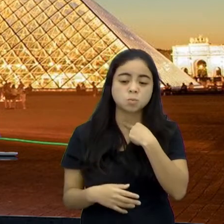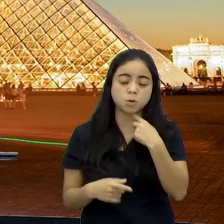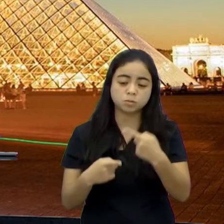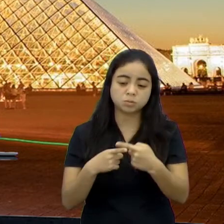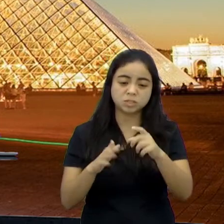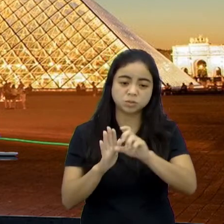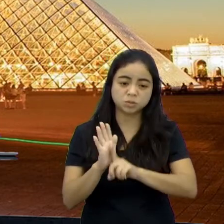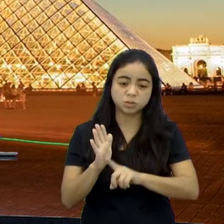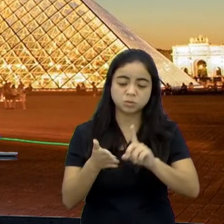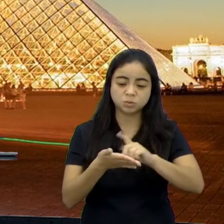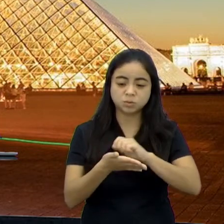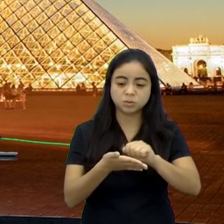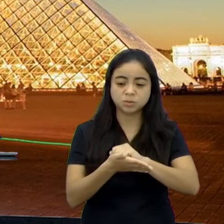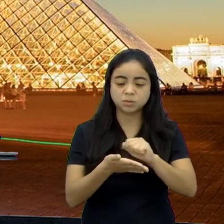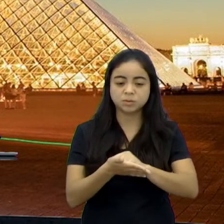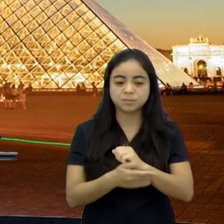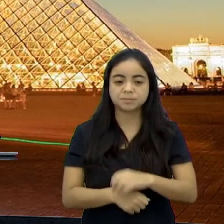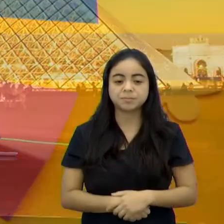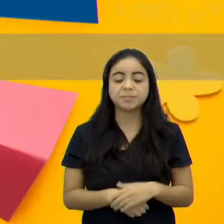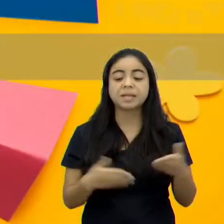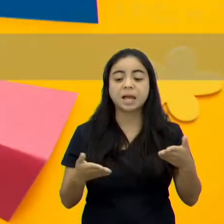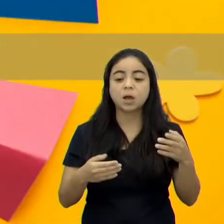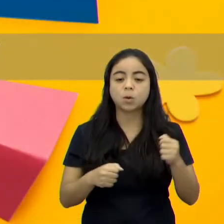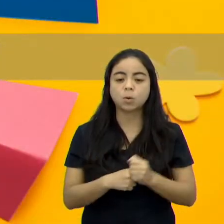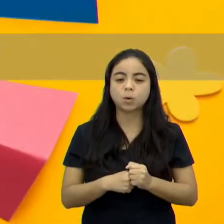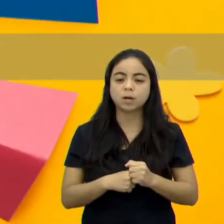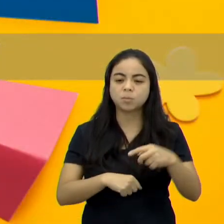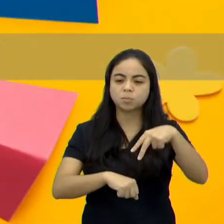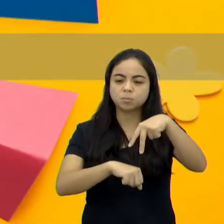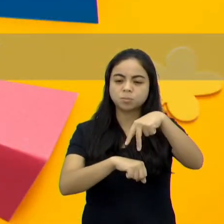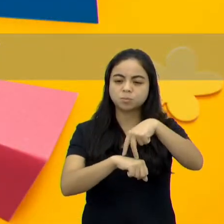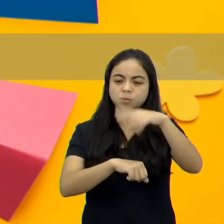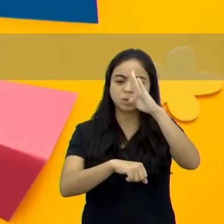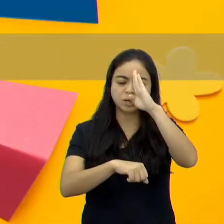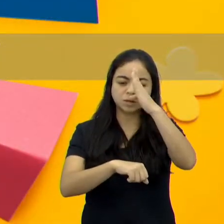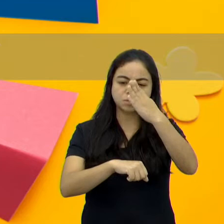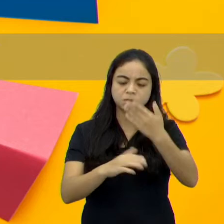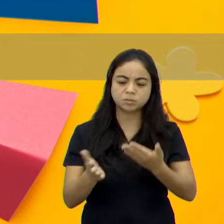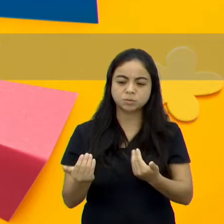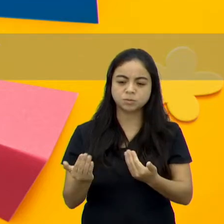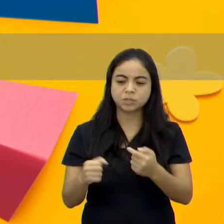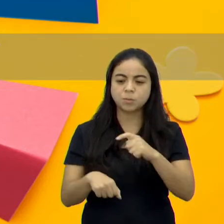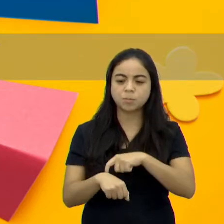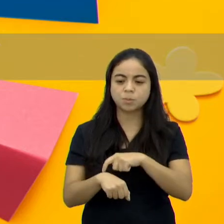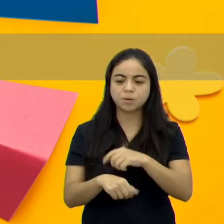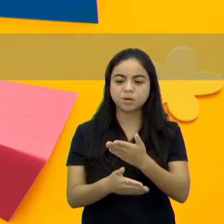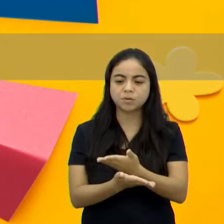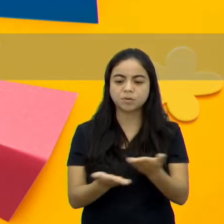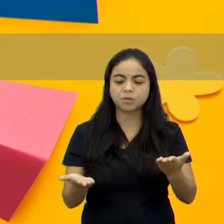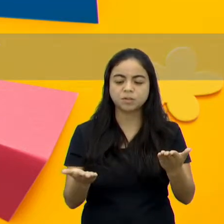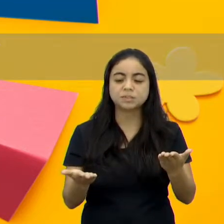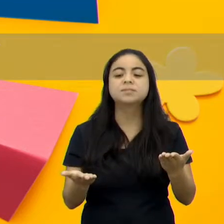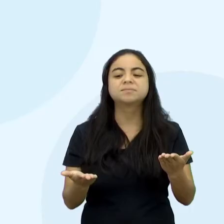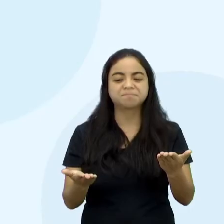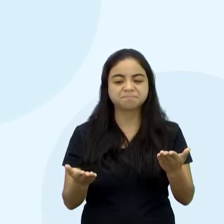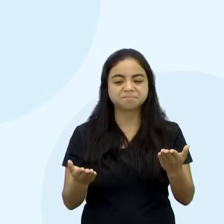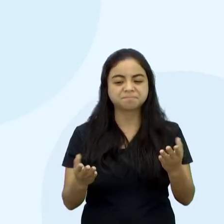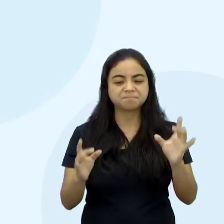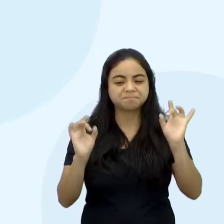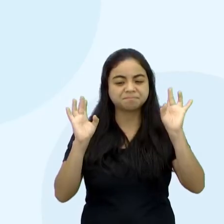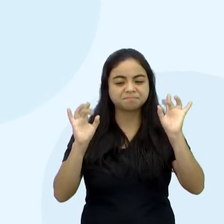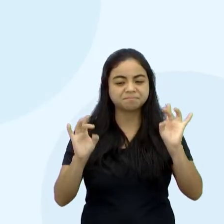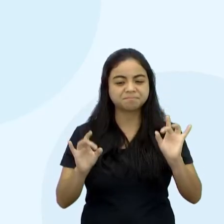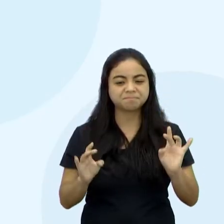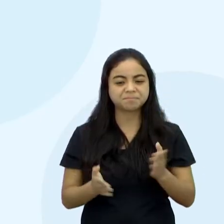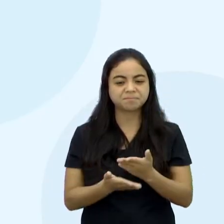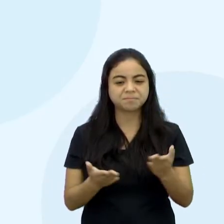Exatamente. Gente, chegamos no nosso momento do protagonismo juvenil aí na tela para vocês, é o momento que vocês vão brilhar no momento de